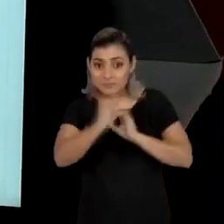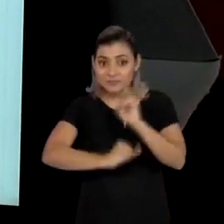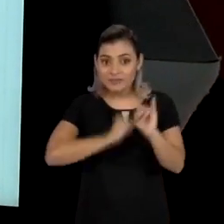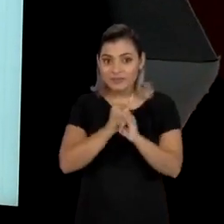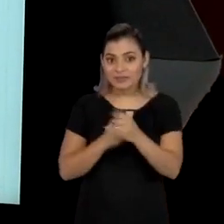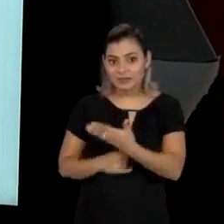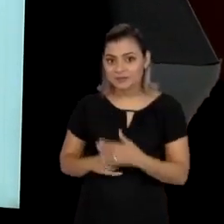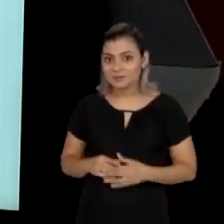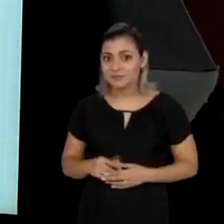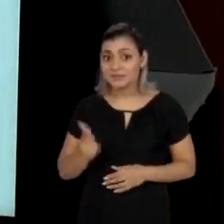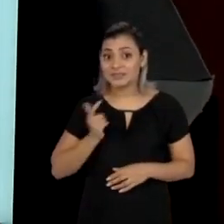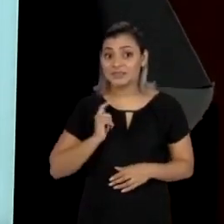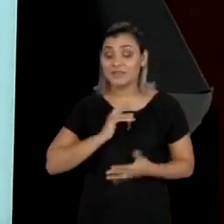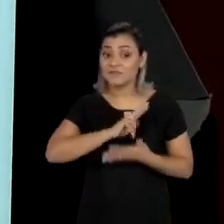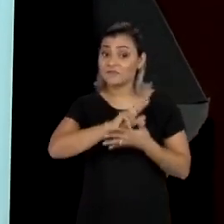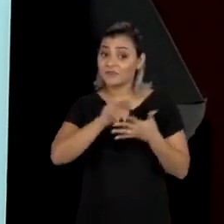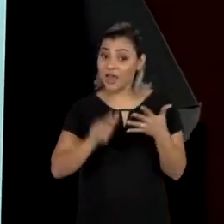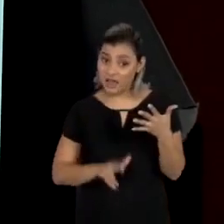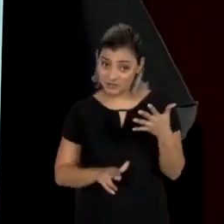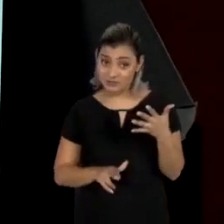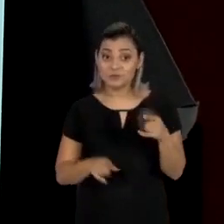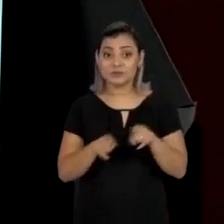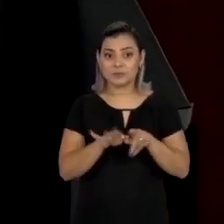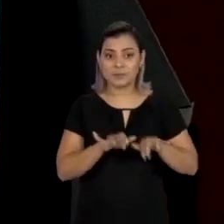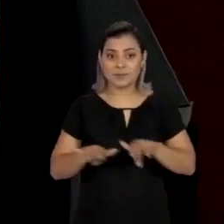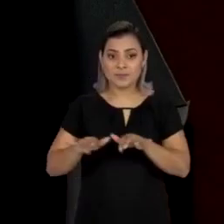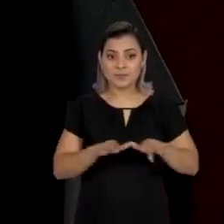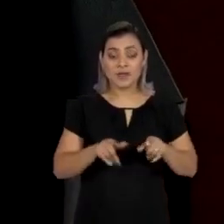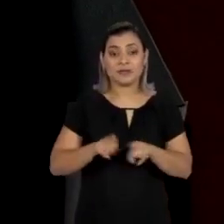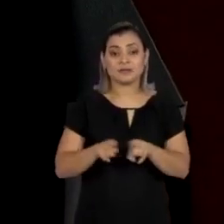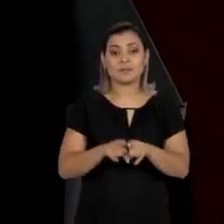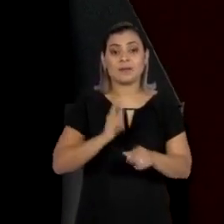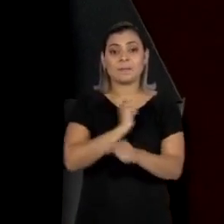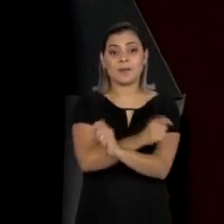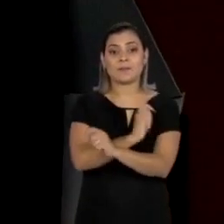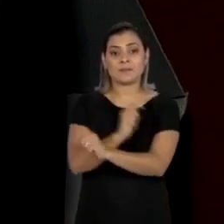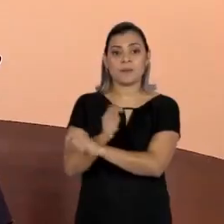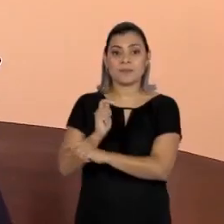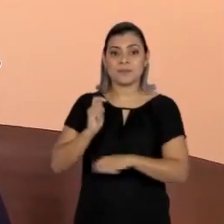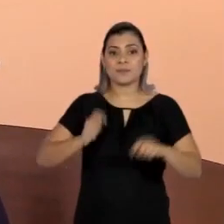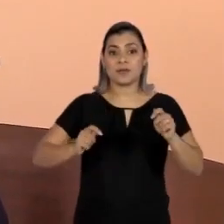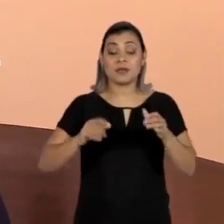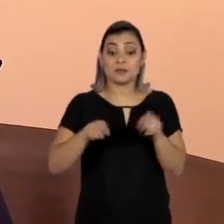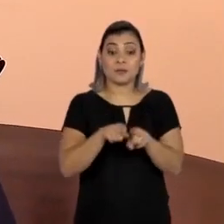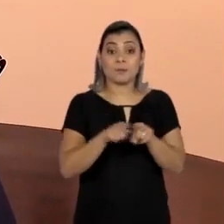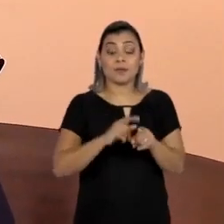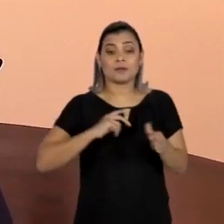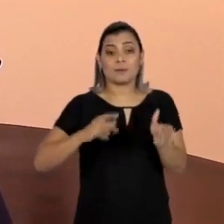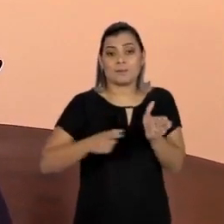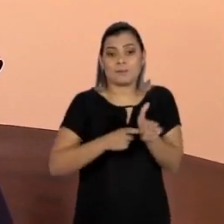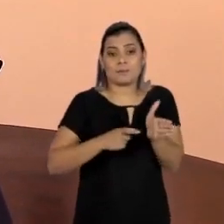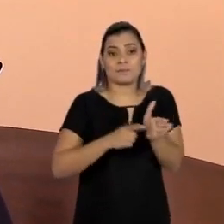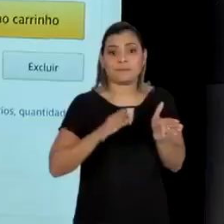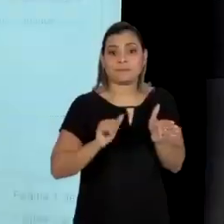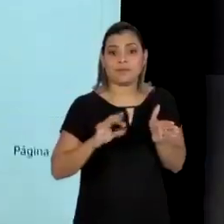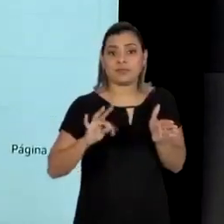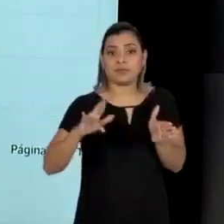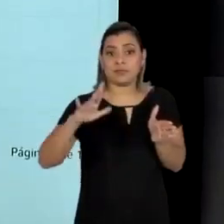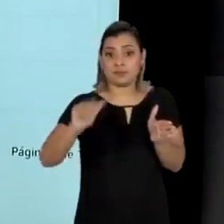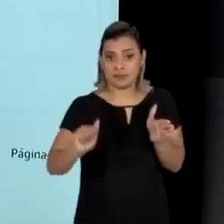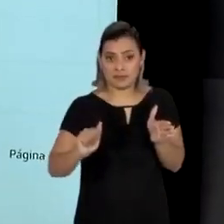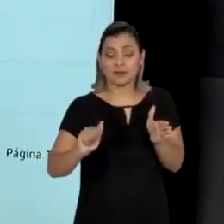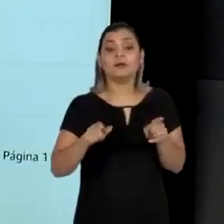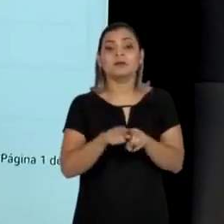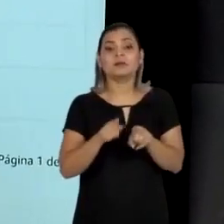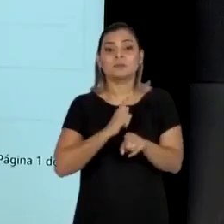internet tem, entre outros itens, um teclado e uma bateria auxiliar. Ele pretende esperar até sexta-feira para pegar